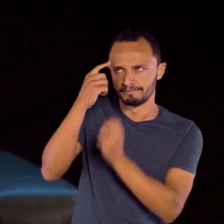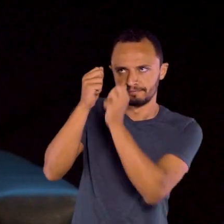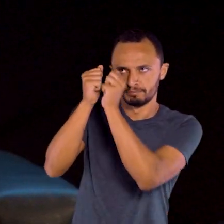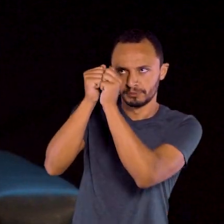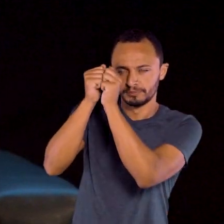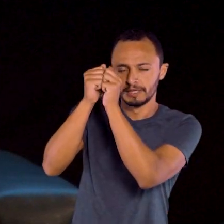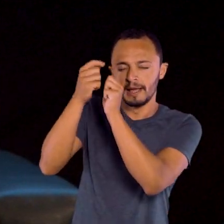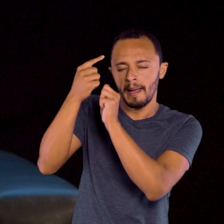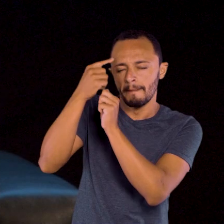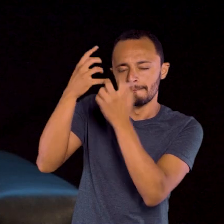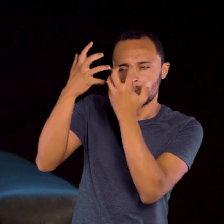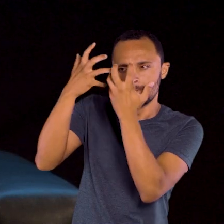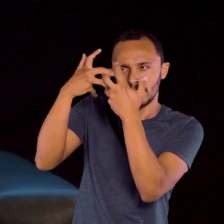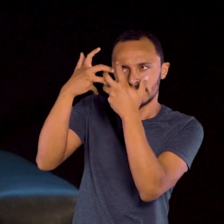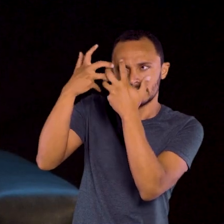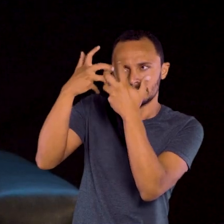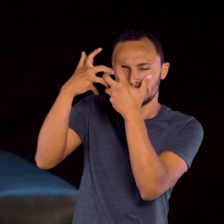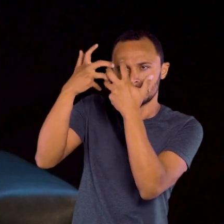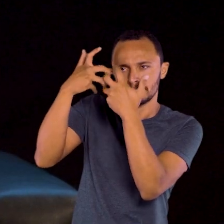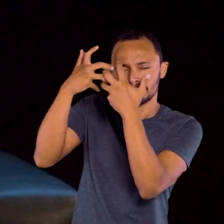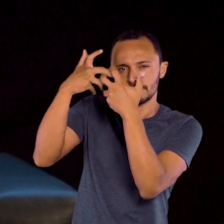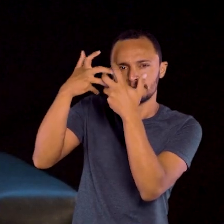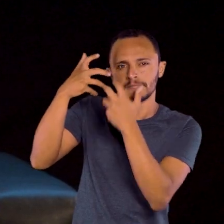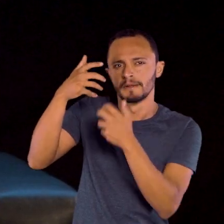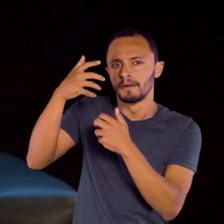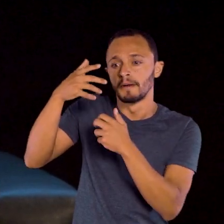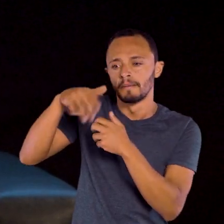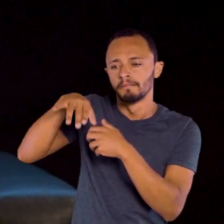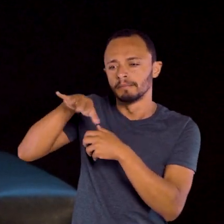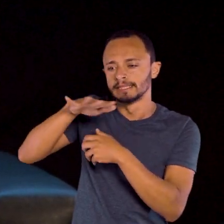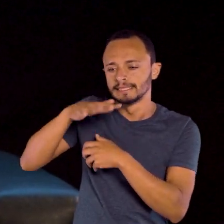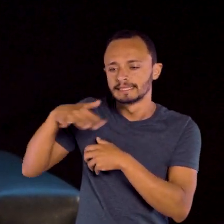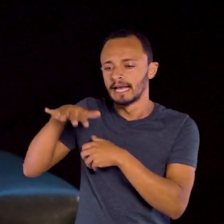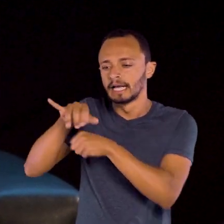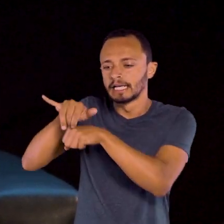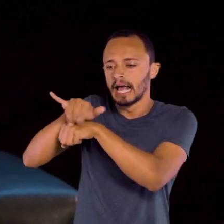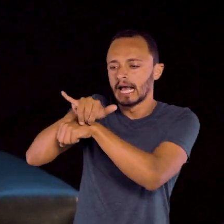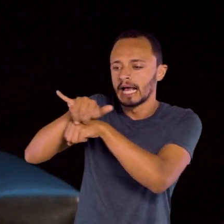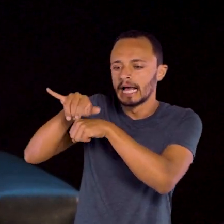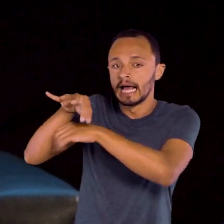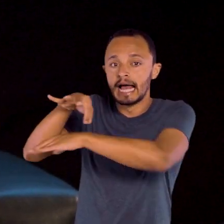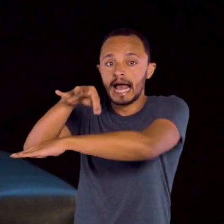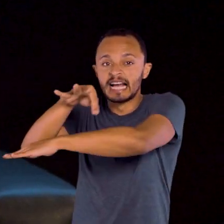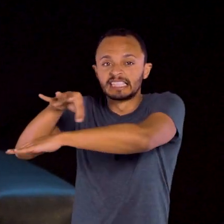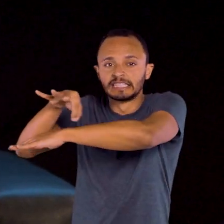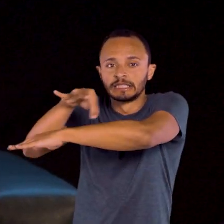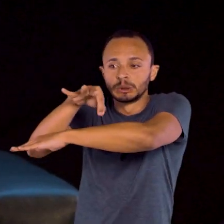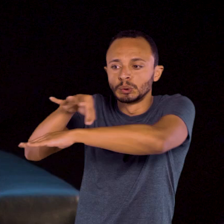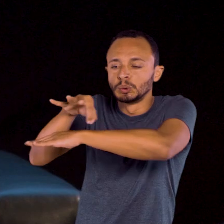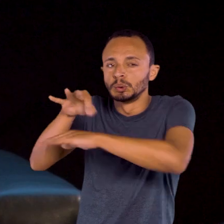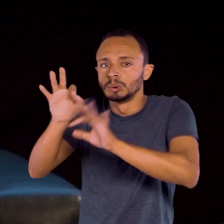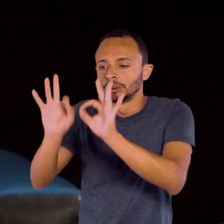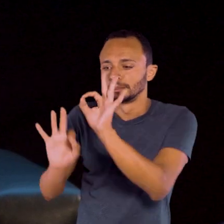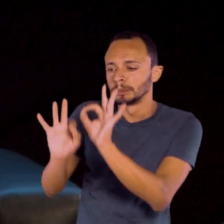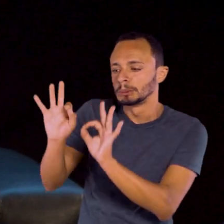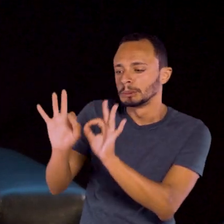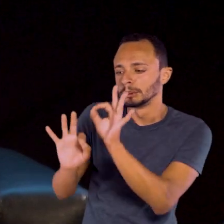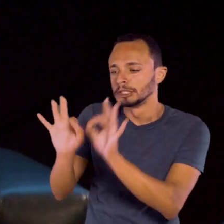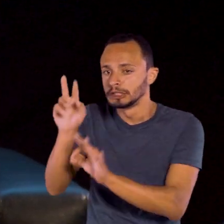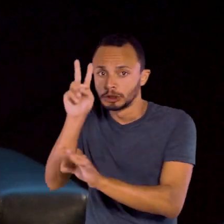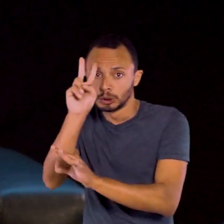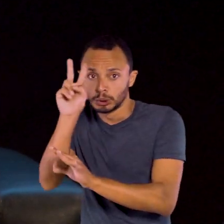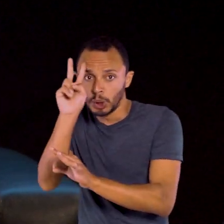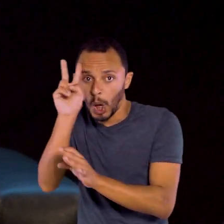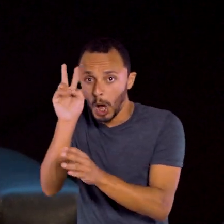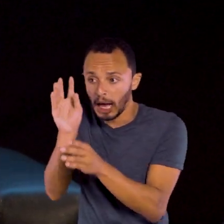né, bem mais pensado em termos de arquitetura ali, de drama, né? Ele é uma história